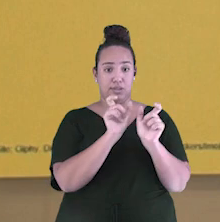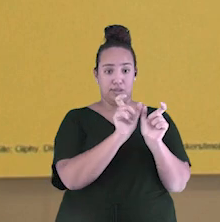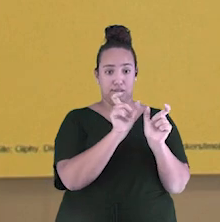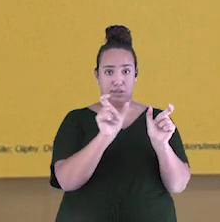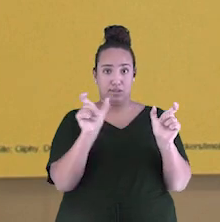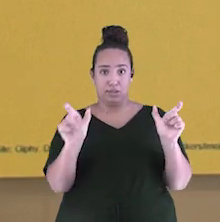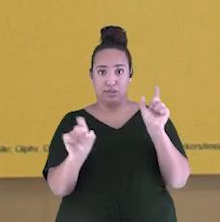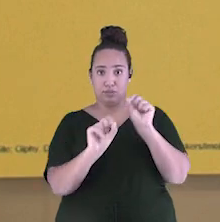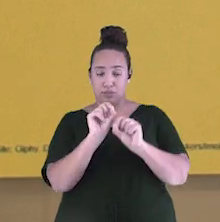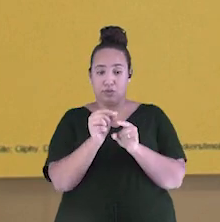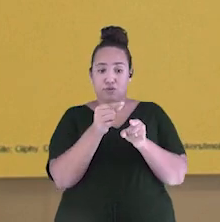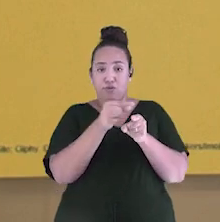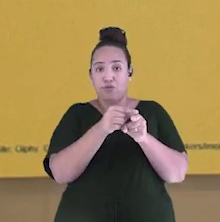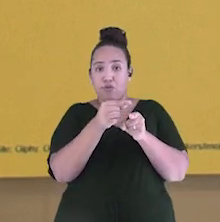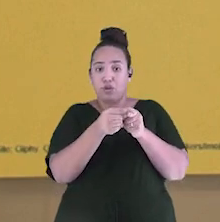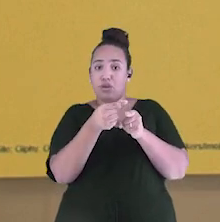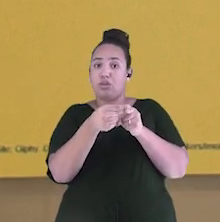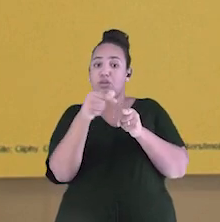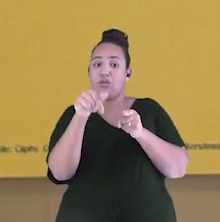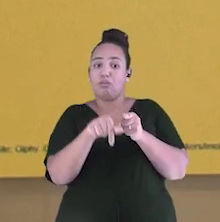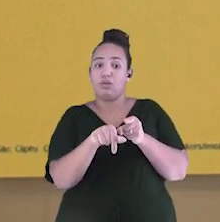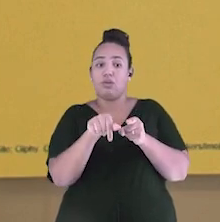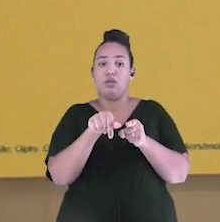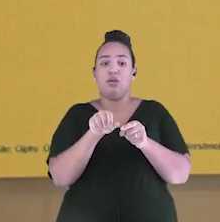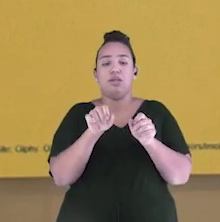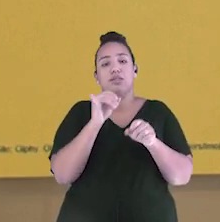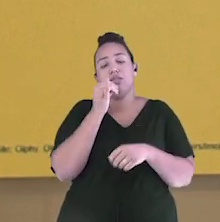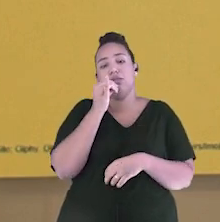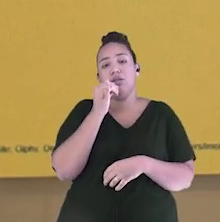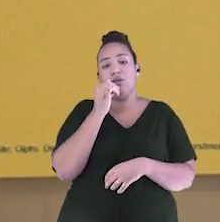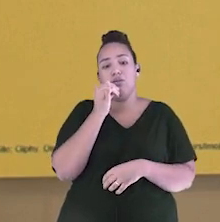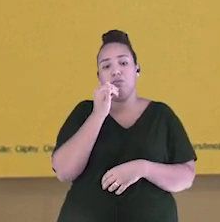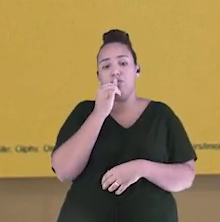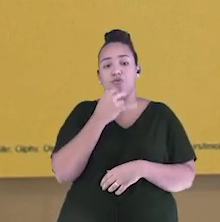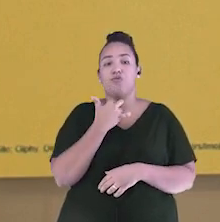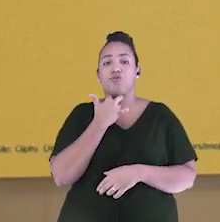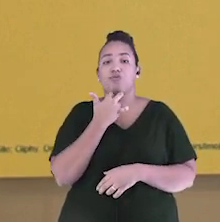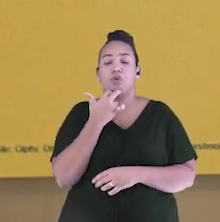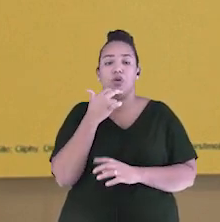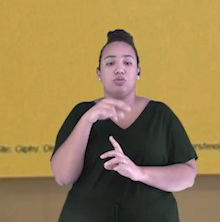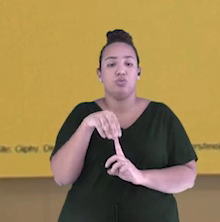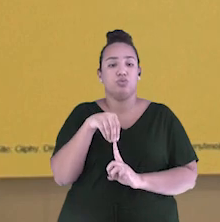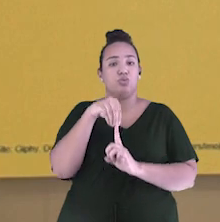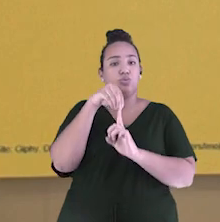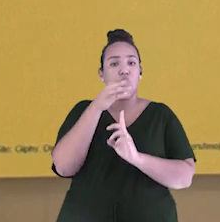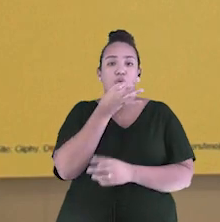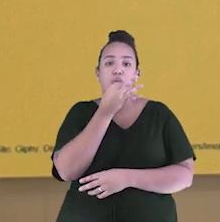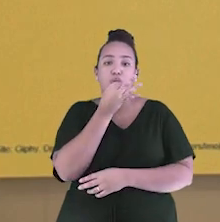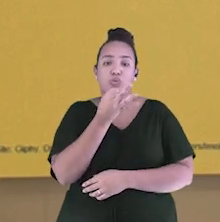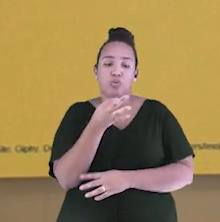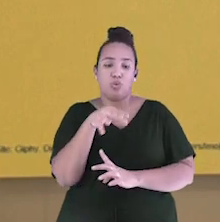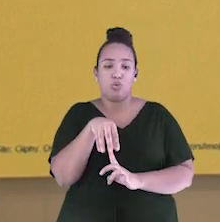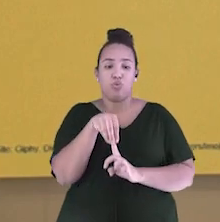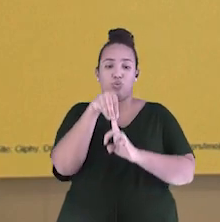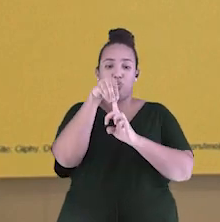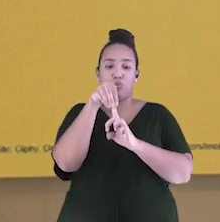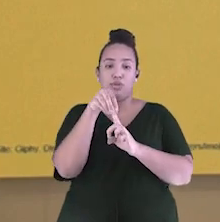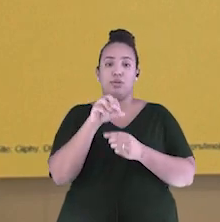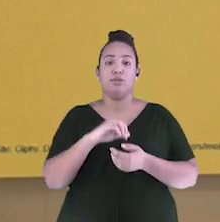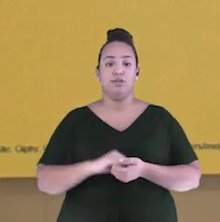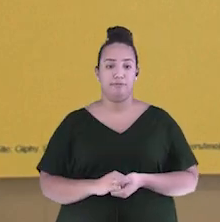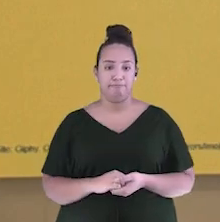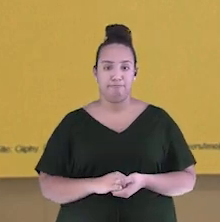ou grupos de fonemas que são pronunciados por uma única emissão de voz, cuja base é sempre